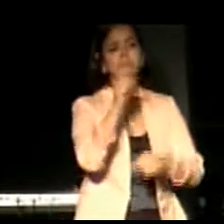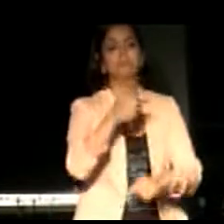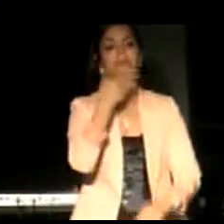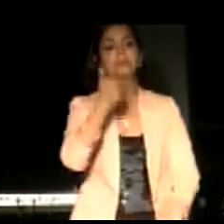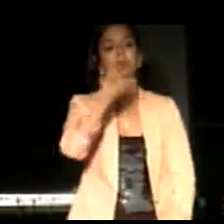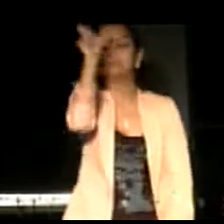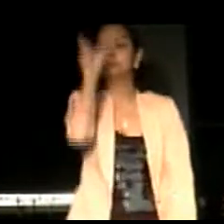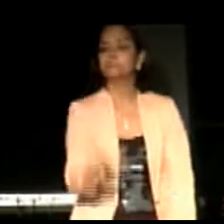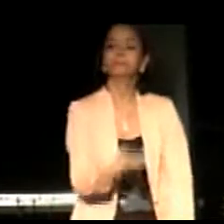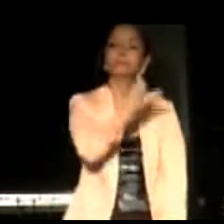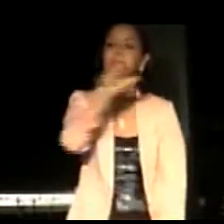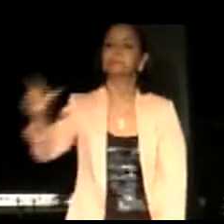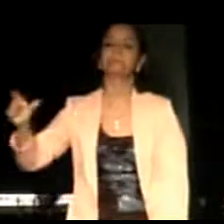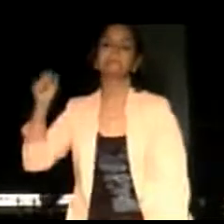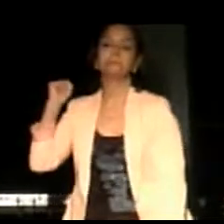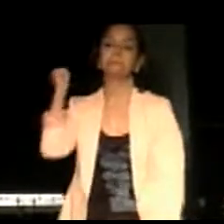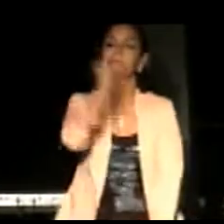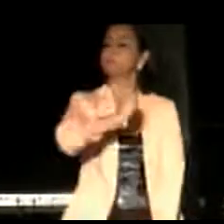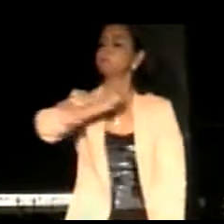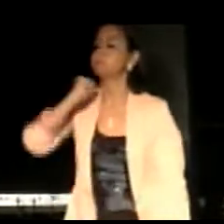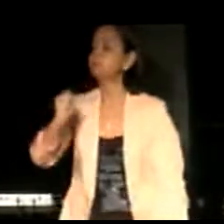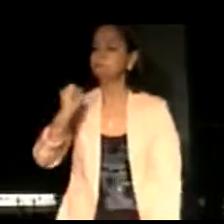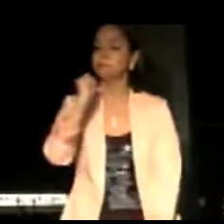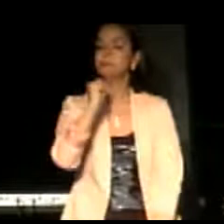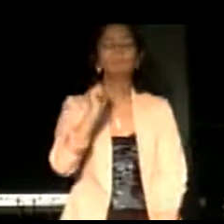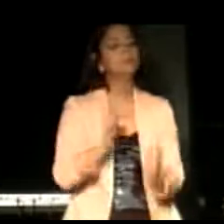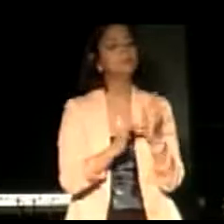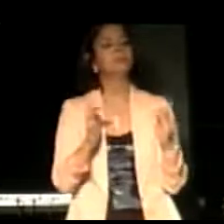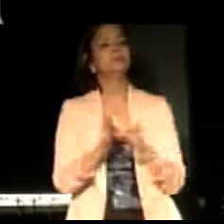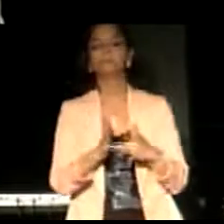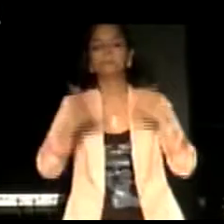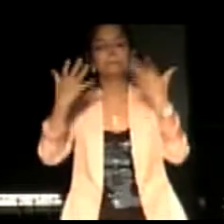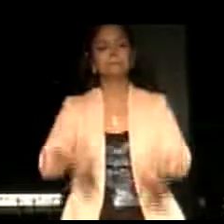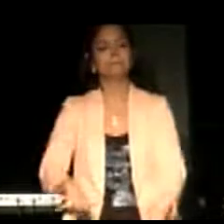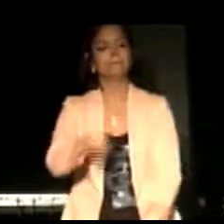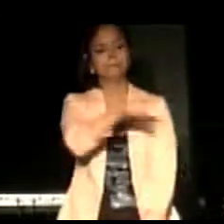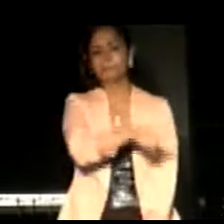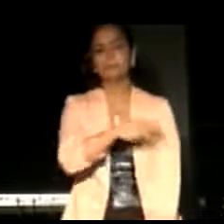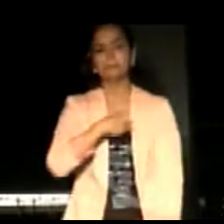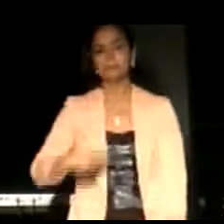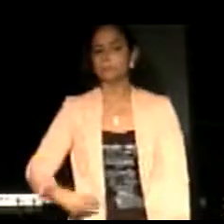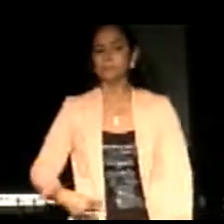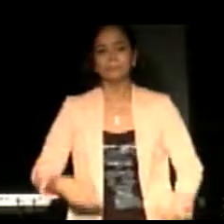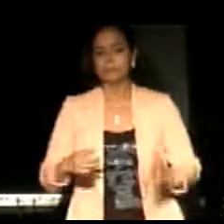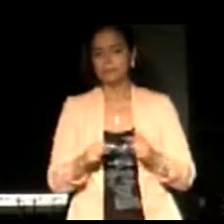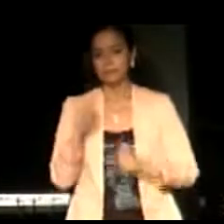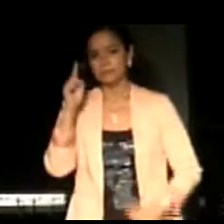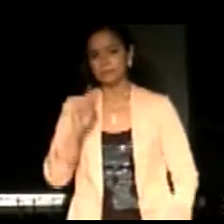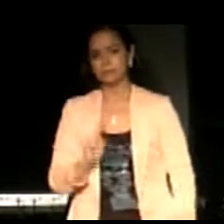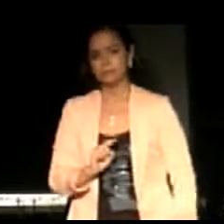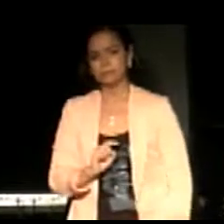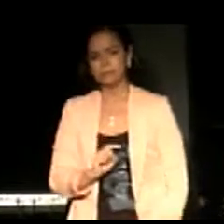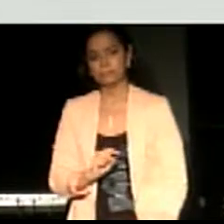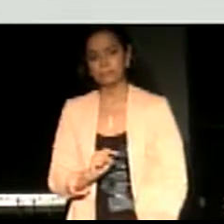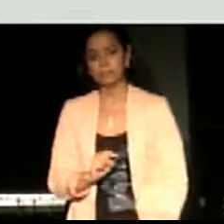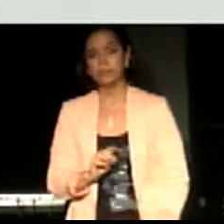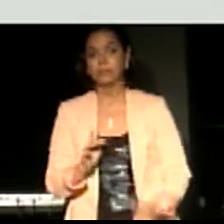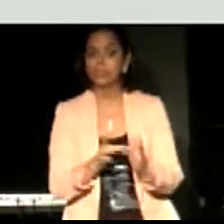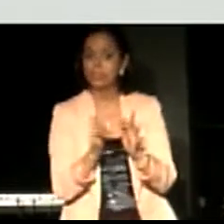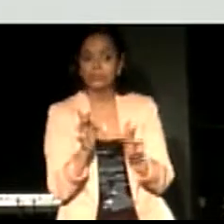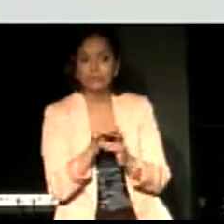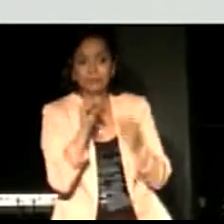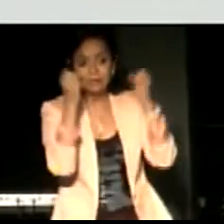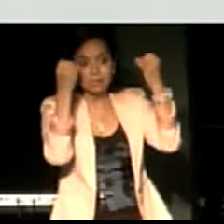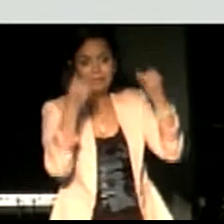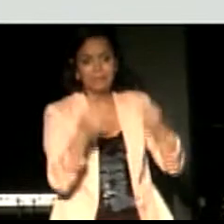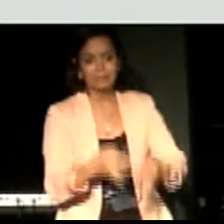por a condenação da cruz. E Jesus vem e diz que não são os fortes, não são